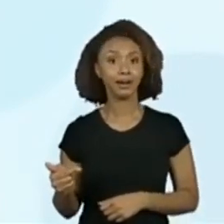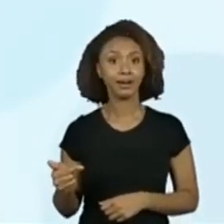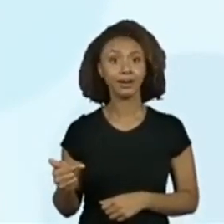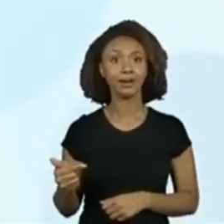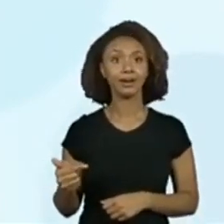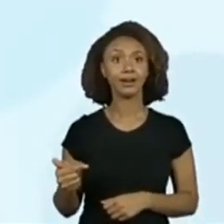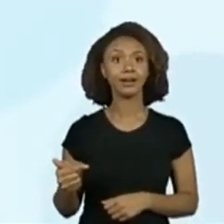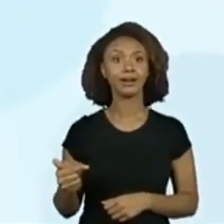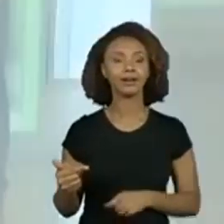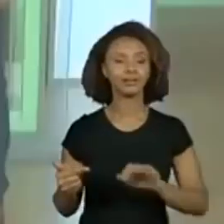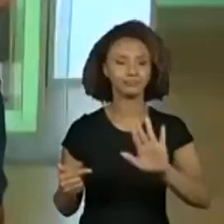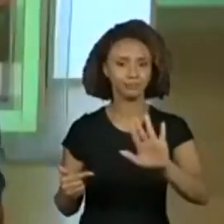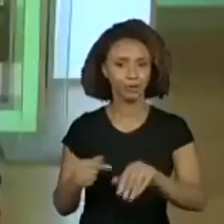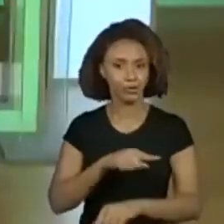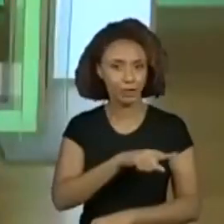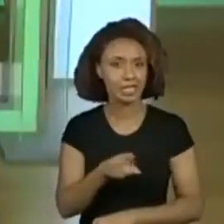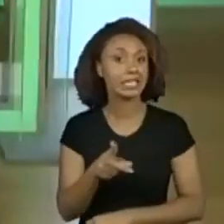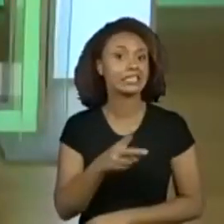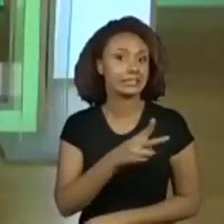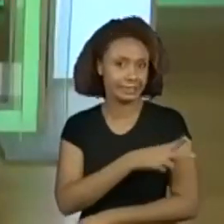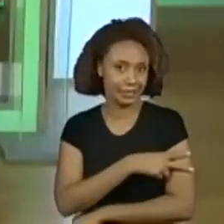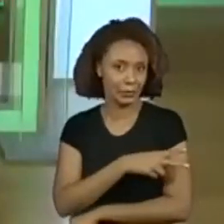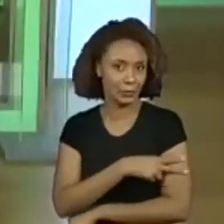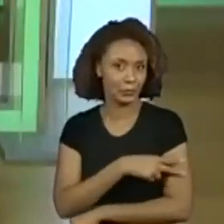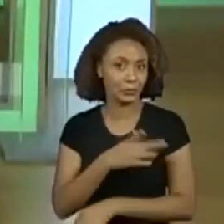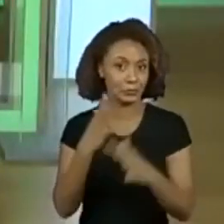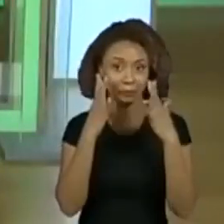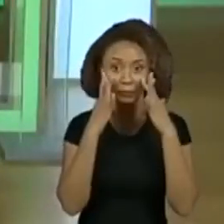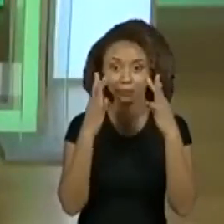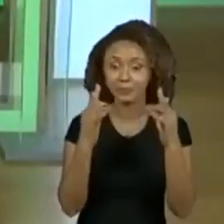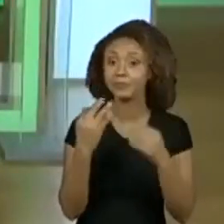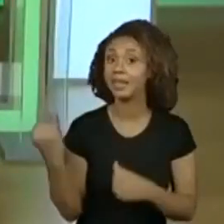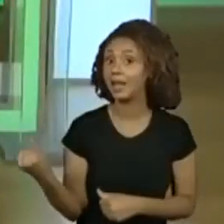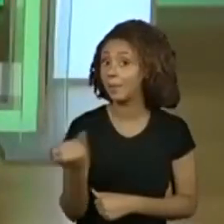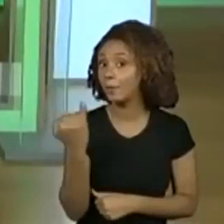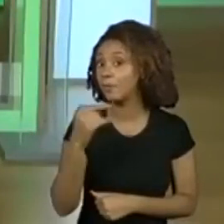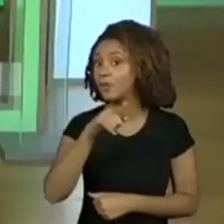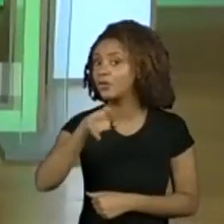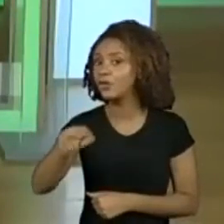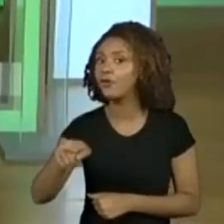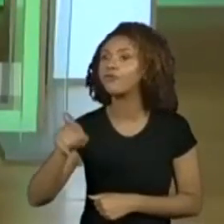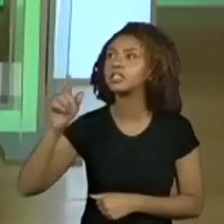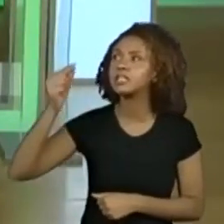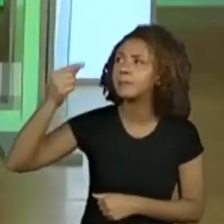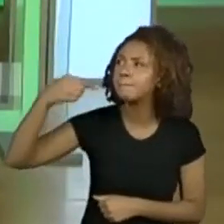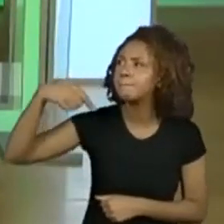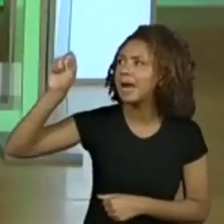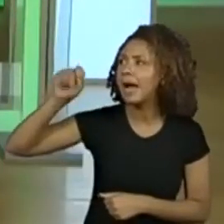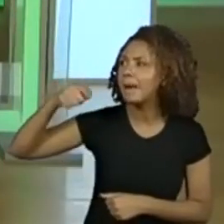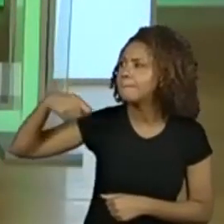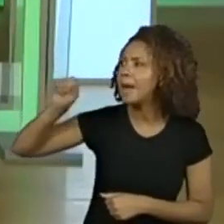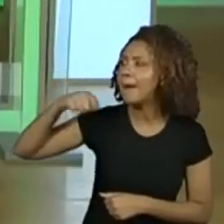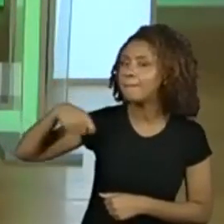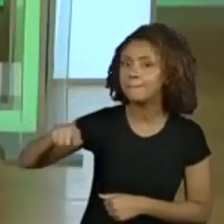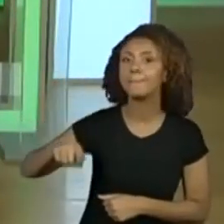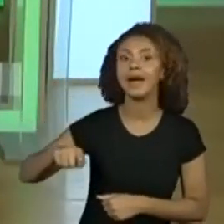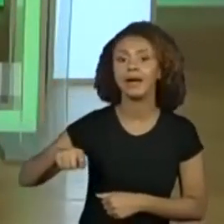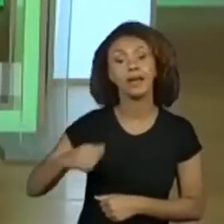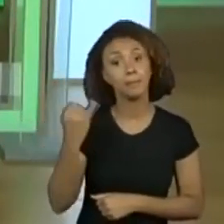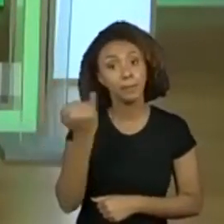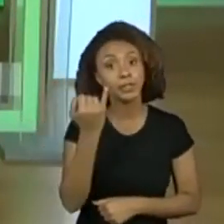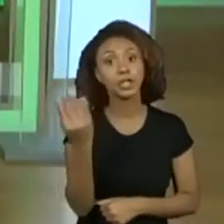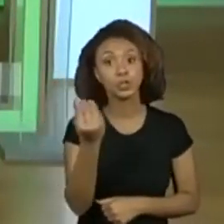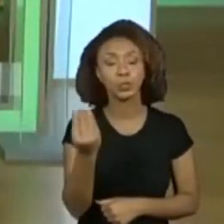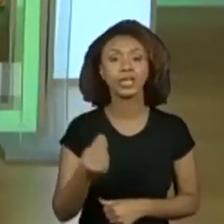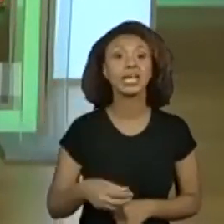crianças caros estudantes do segundo ano é muito importante vocês fazerem essas marcações porque por exemplo